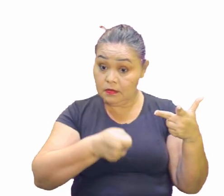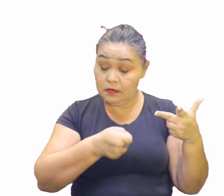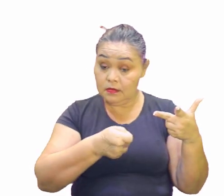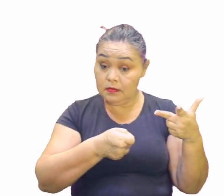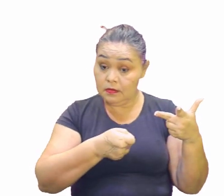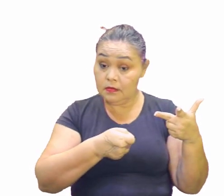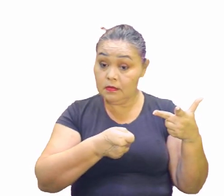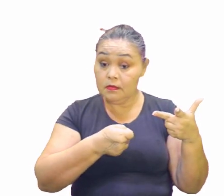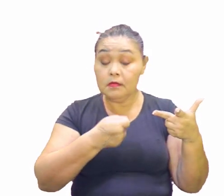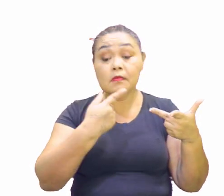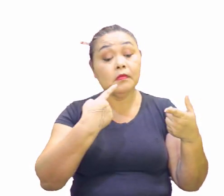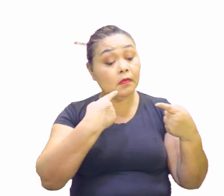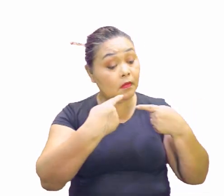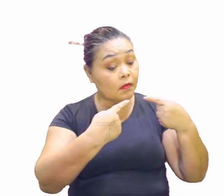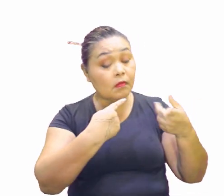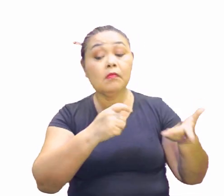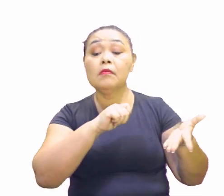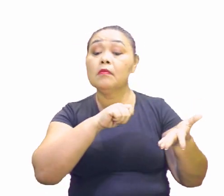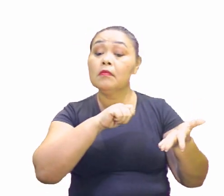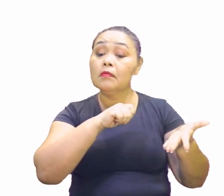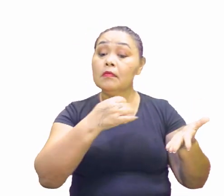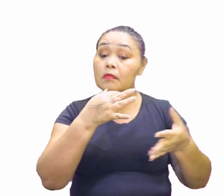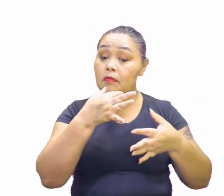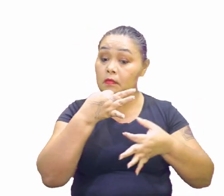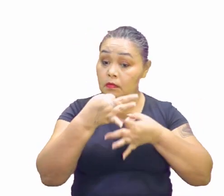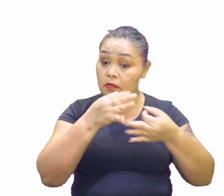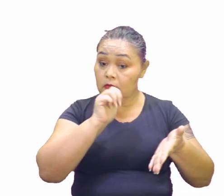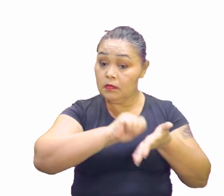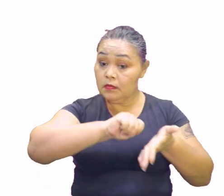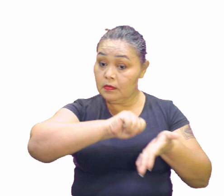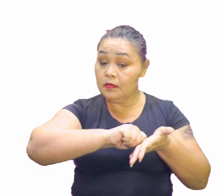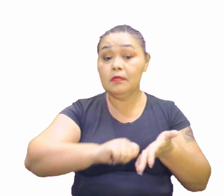cobrada é dissertativa, argumentativa.